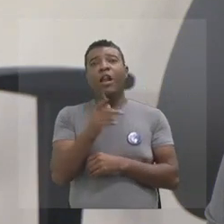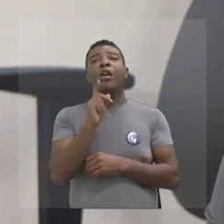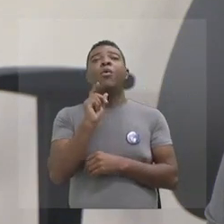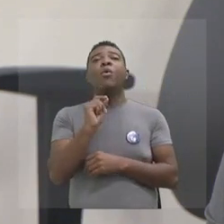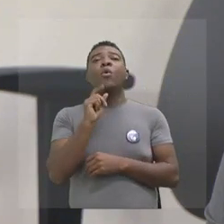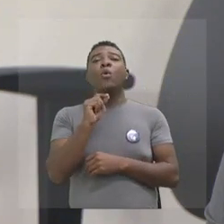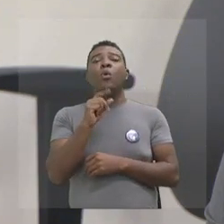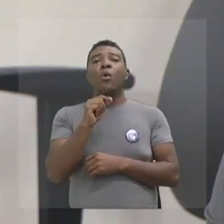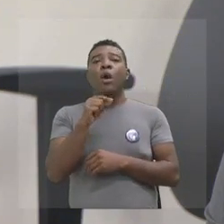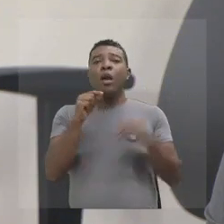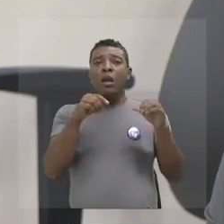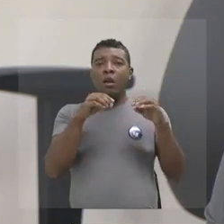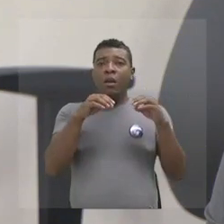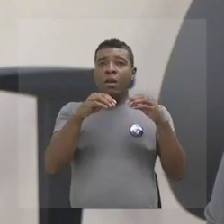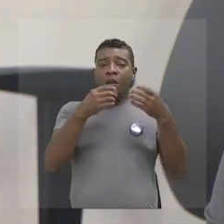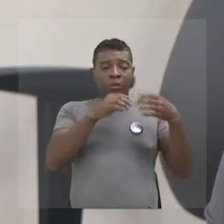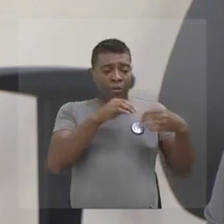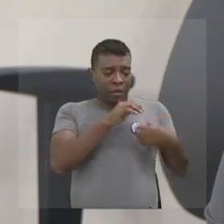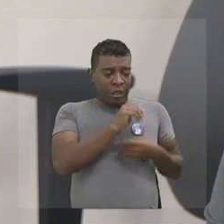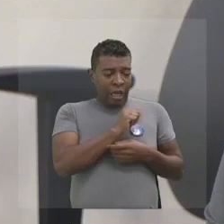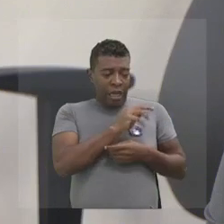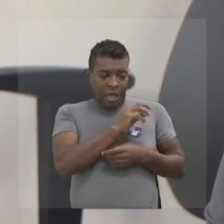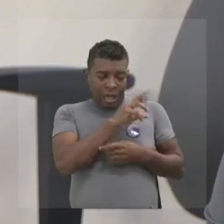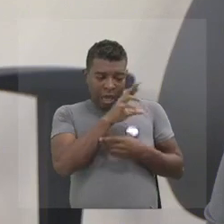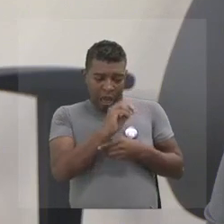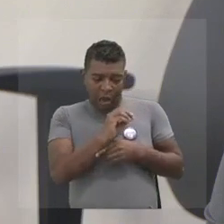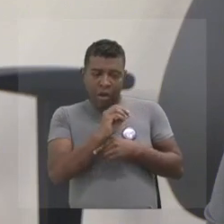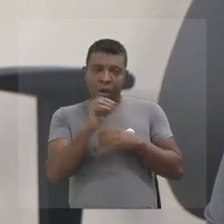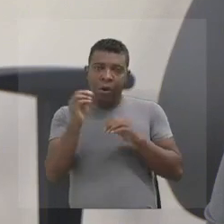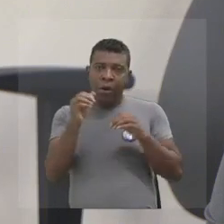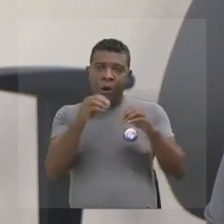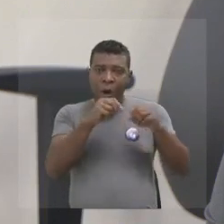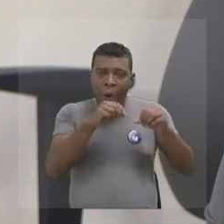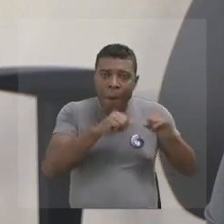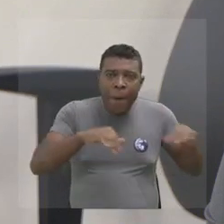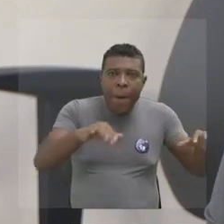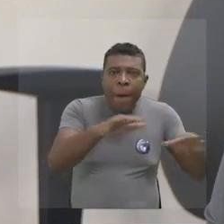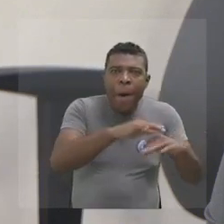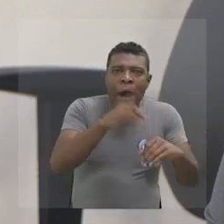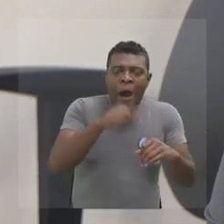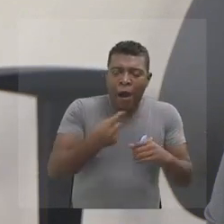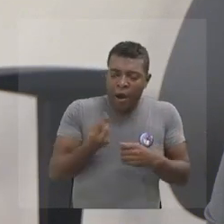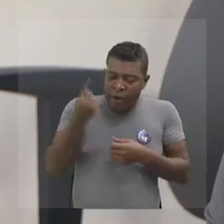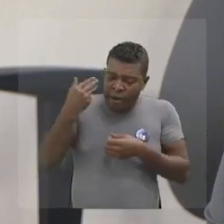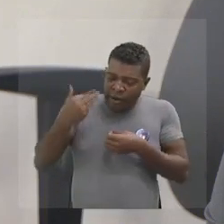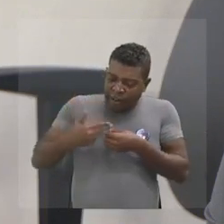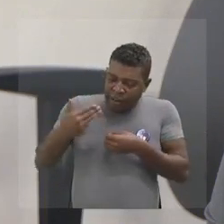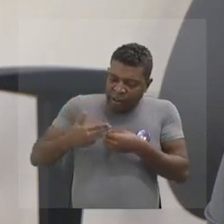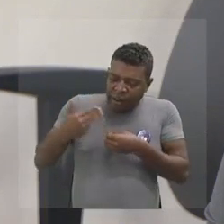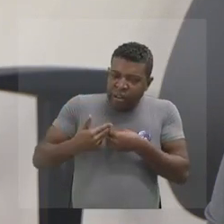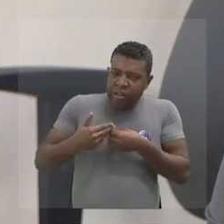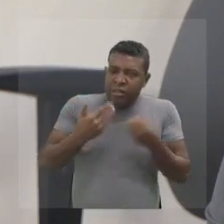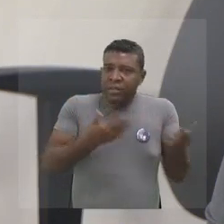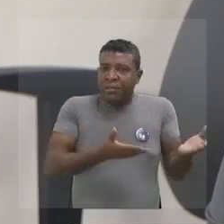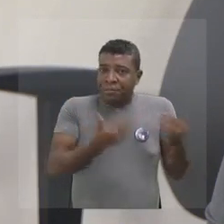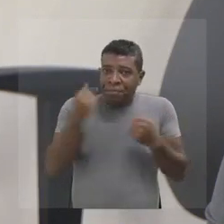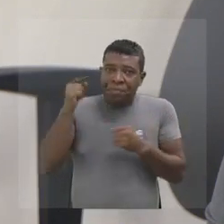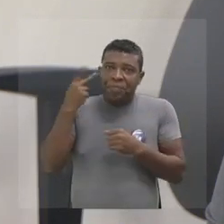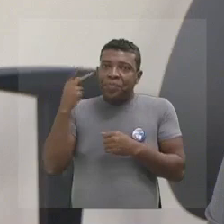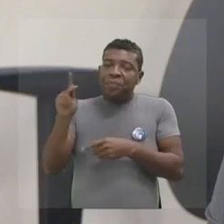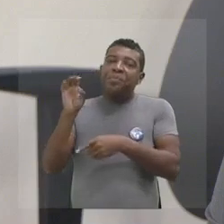os aterros são soluções que abrange mais do que um município e trazer isso para o estado também